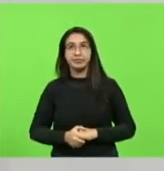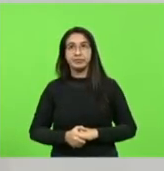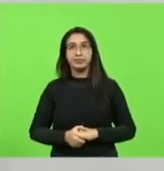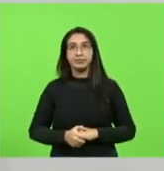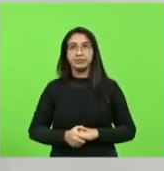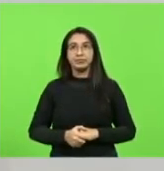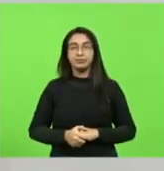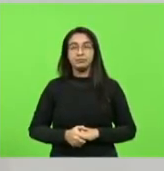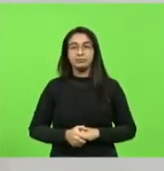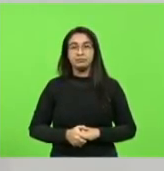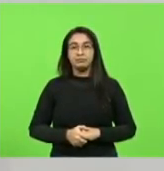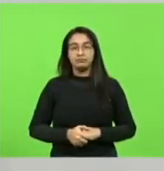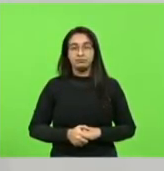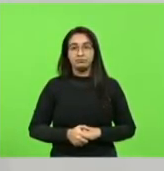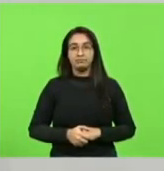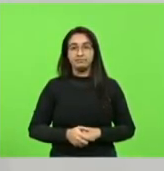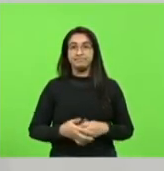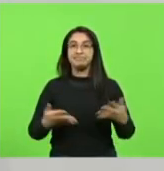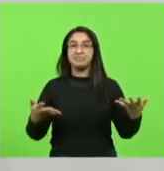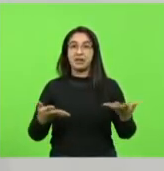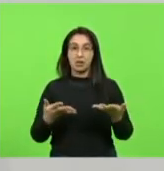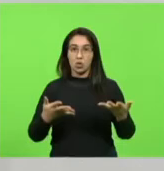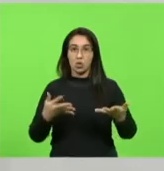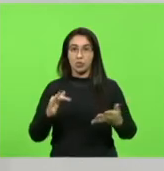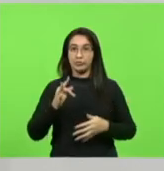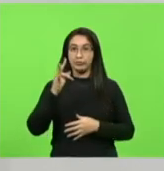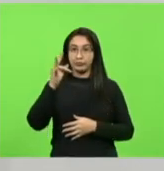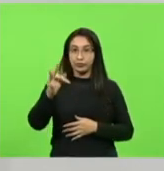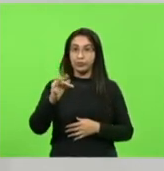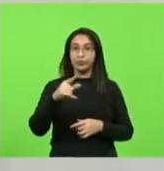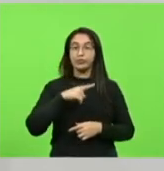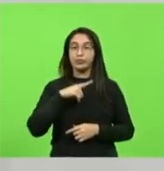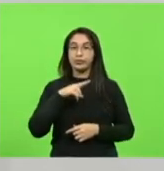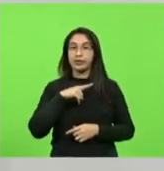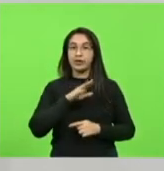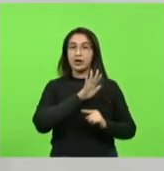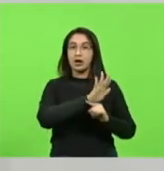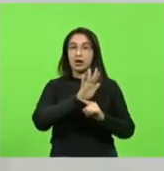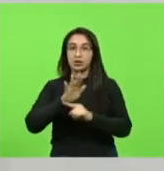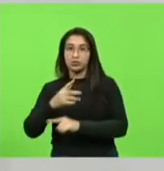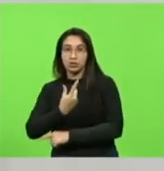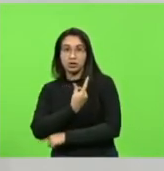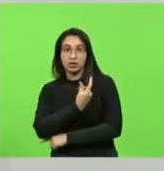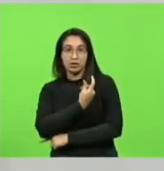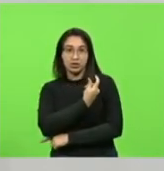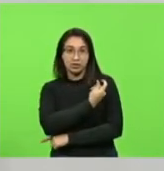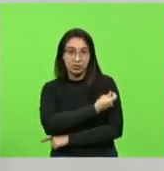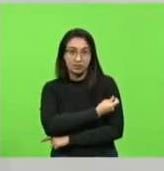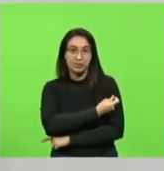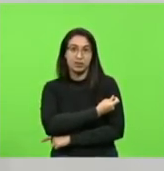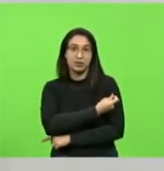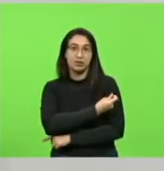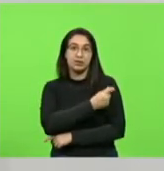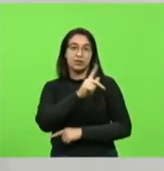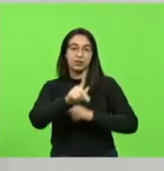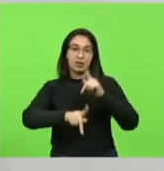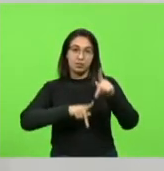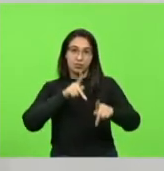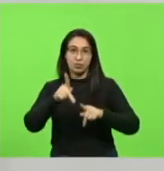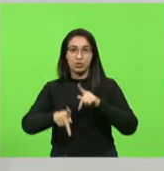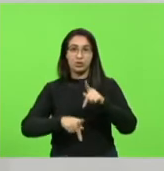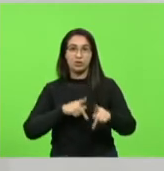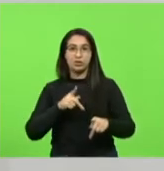Temos pela frente a imunização da população, a vacina, que aos